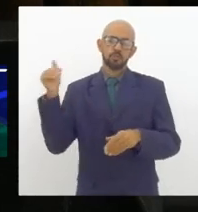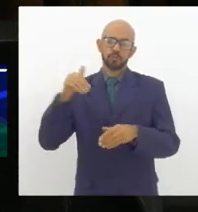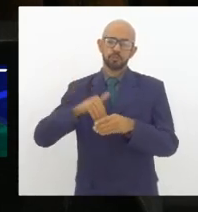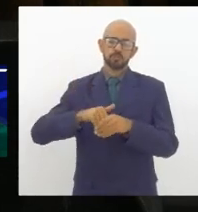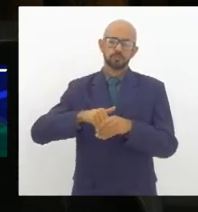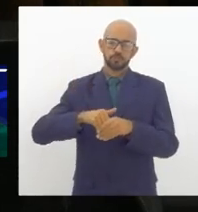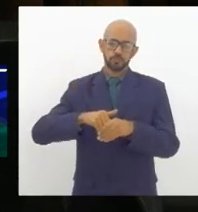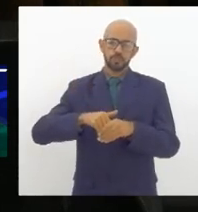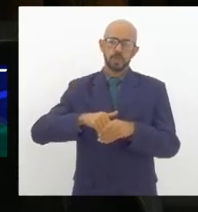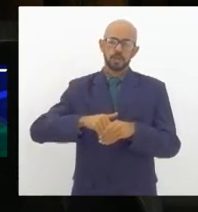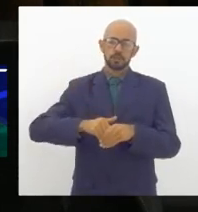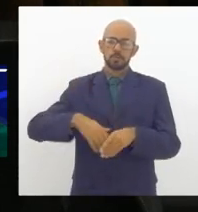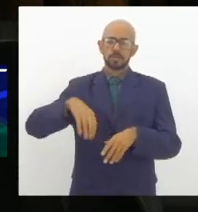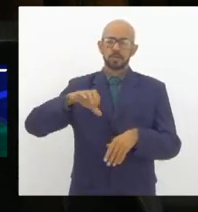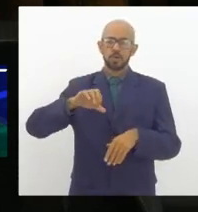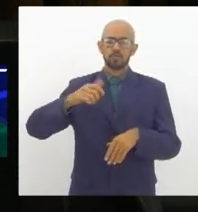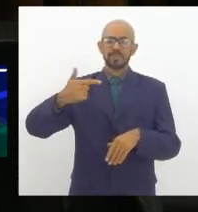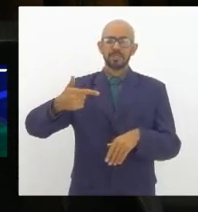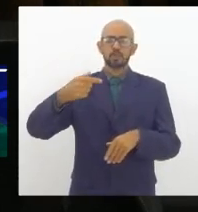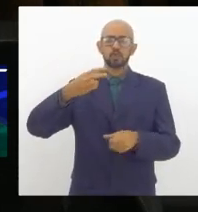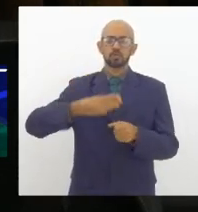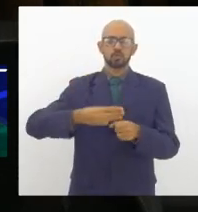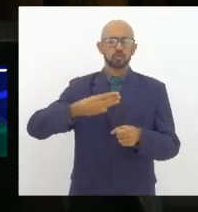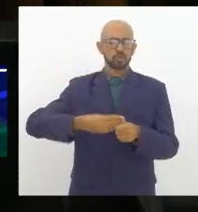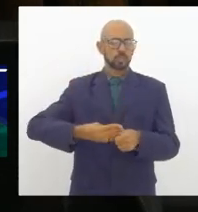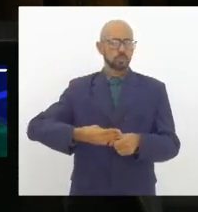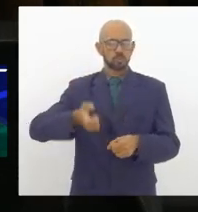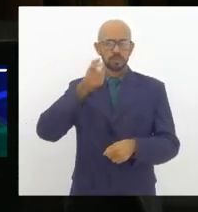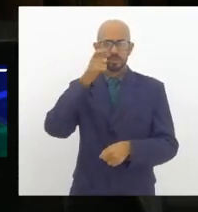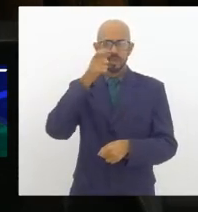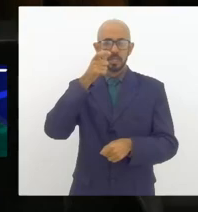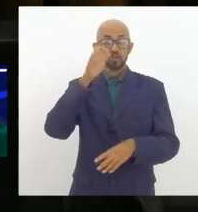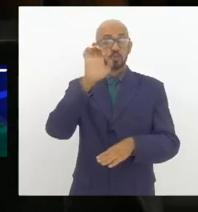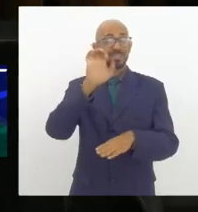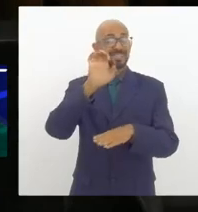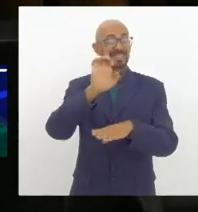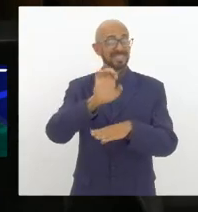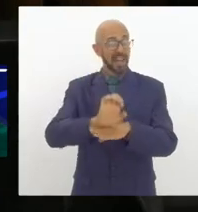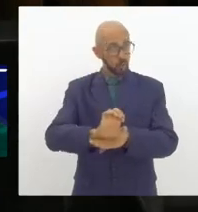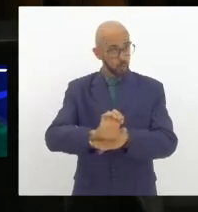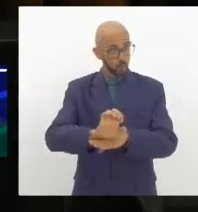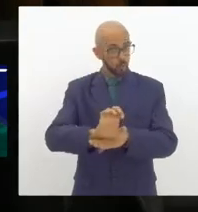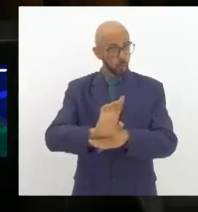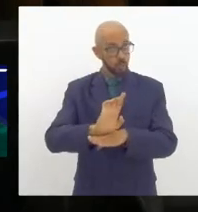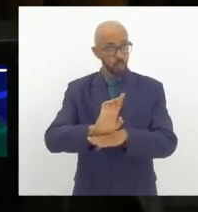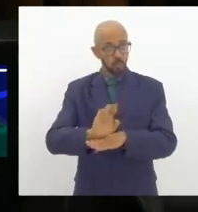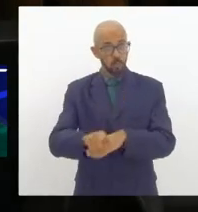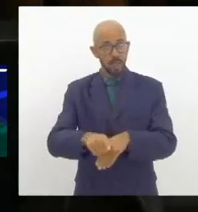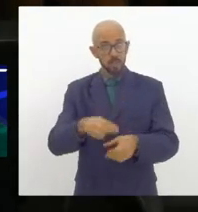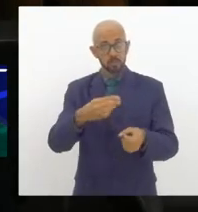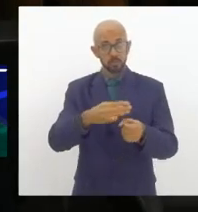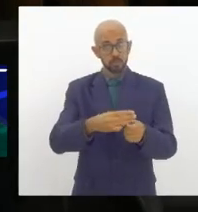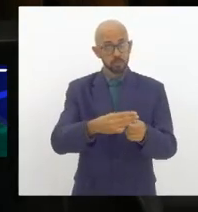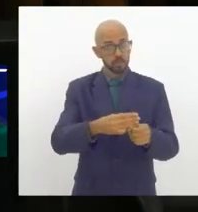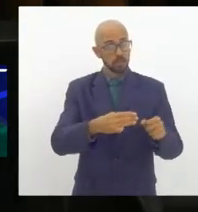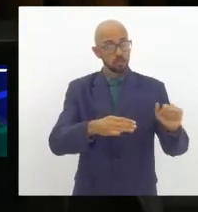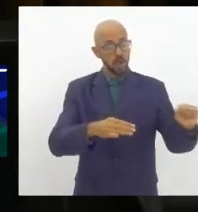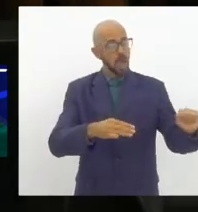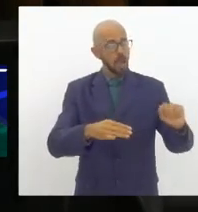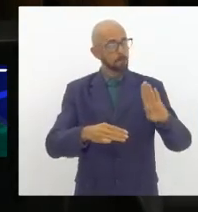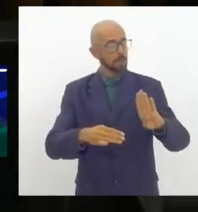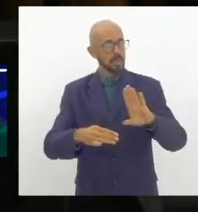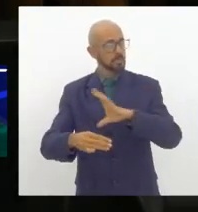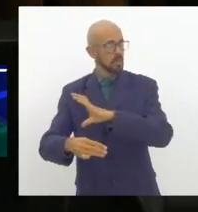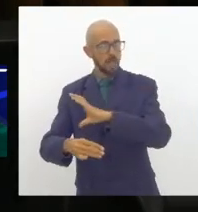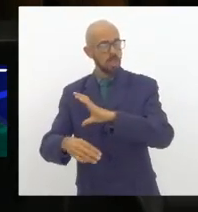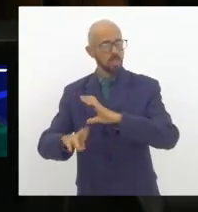92 municípios nós estamos aqui representando o interesse de um estado de um estado não é de município a b ou c um dos